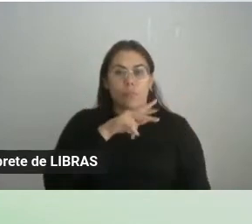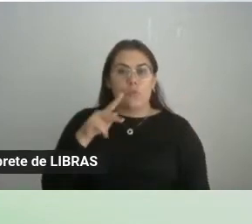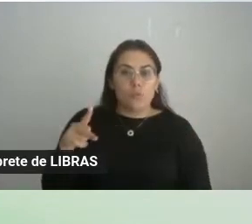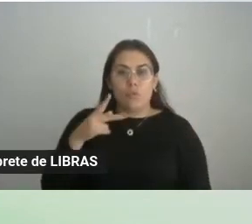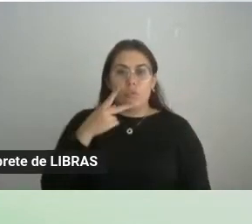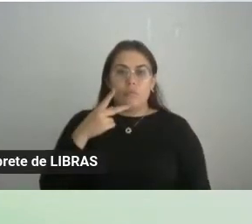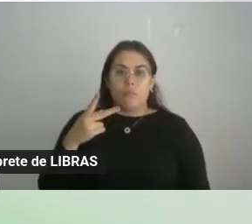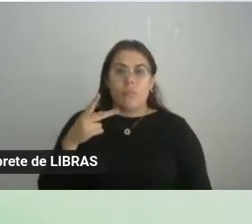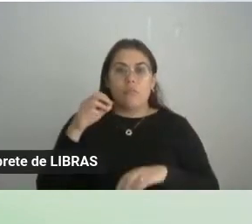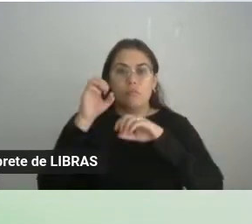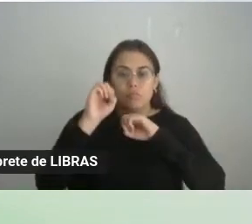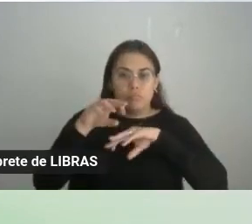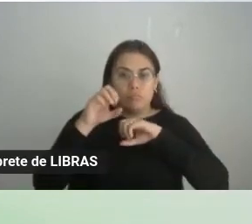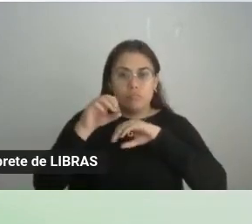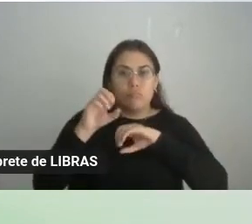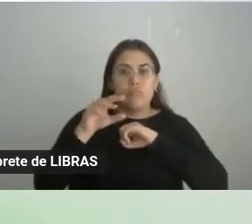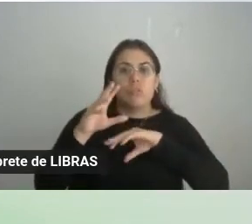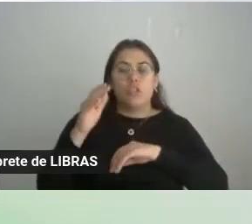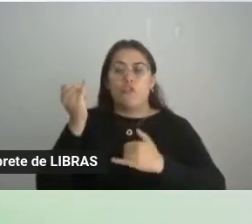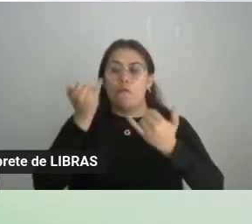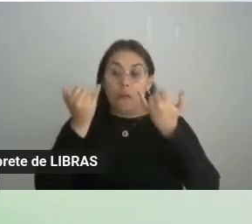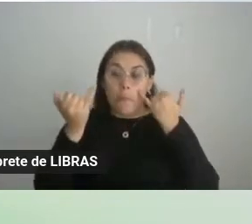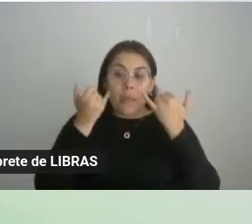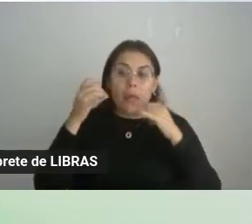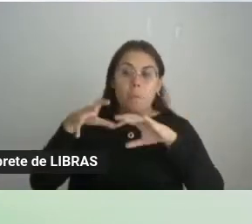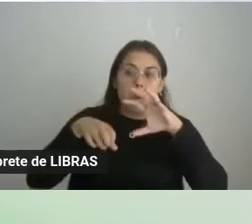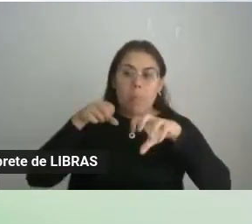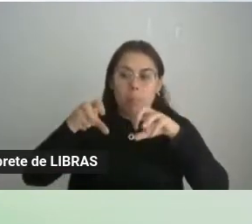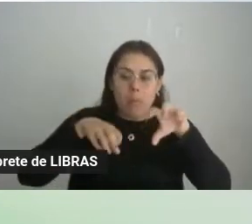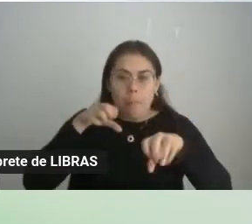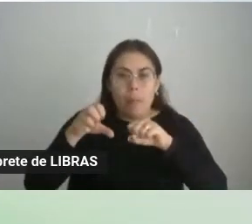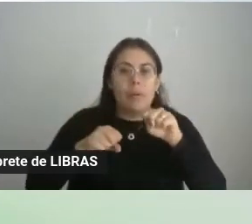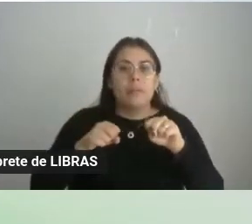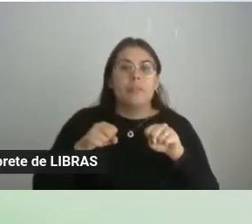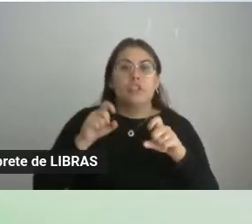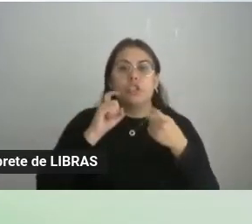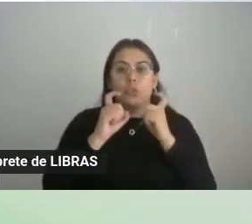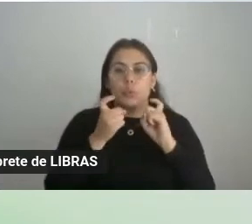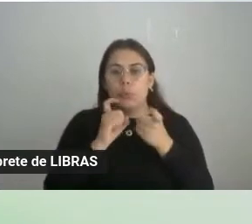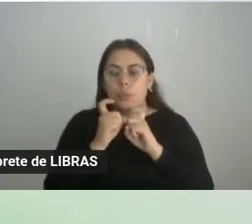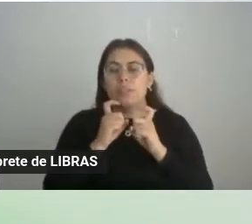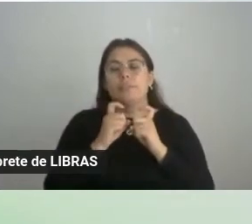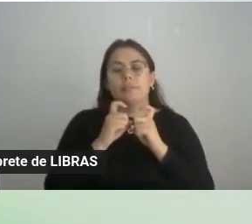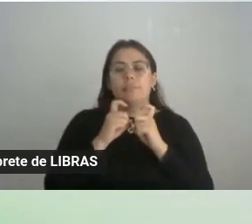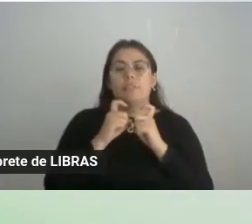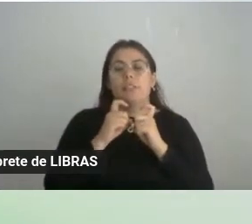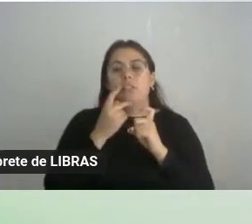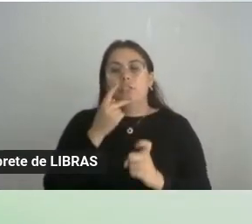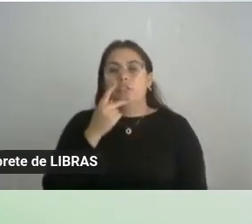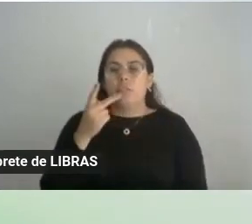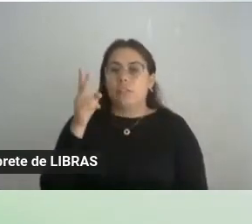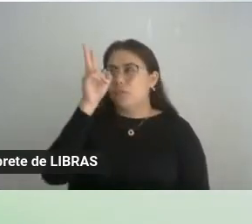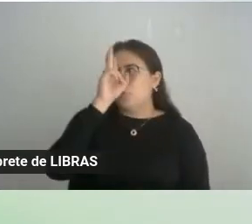educadores vinham coletando ao longo dos meses, e quando tinha reunião a gente trazia isso e exemplificava